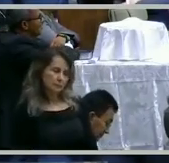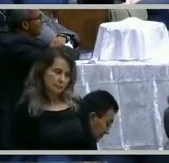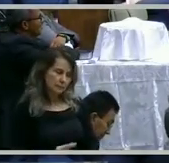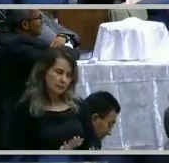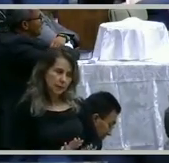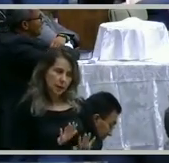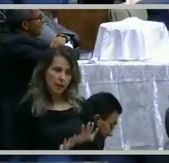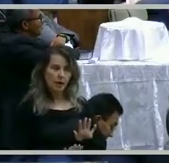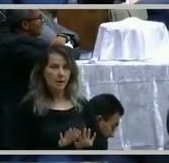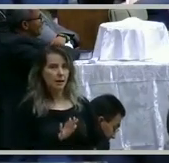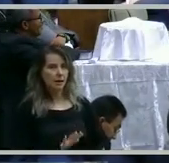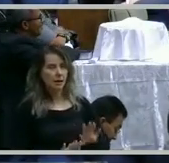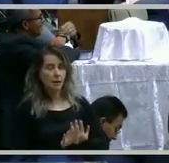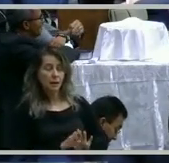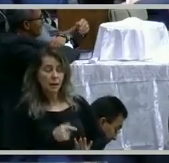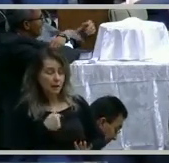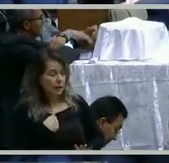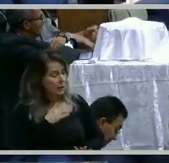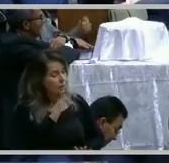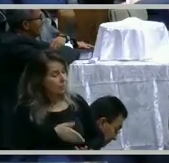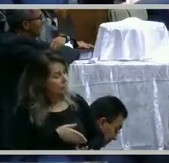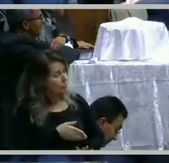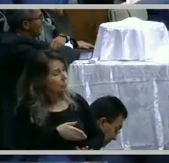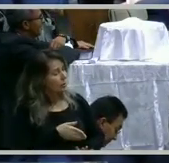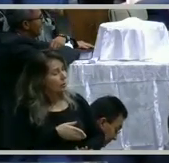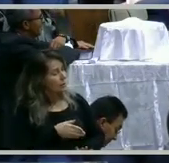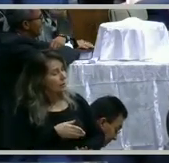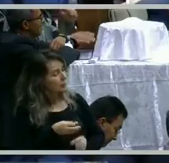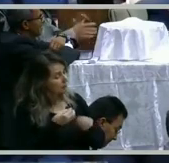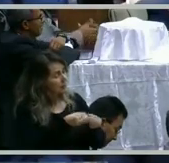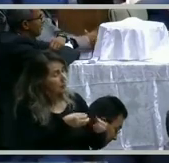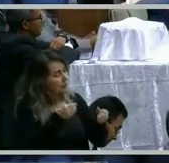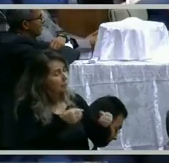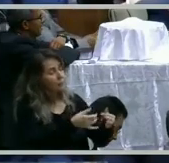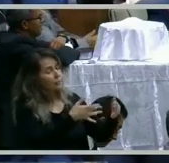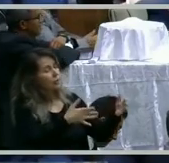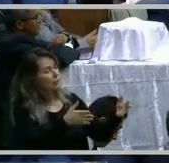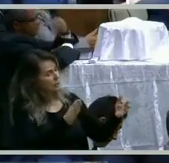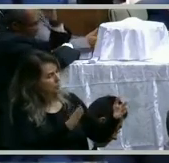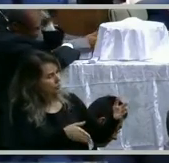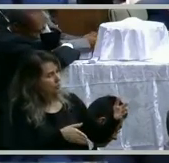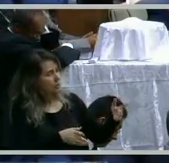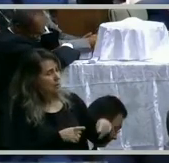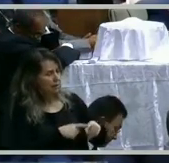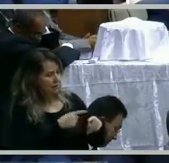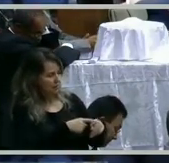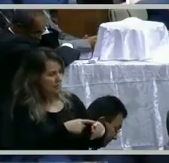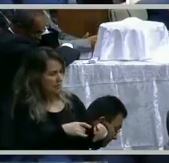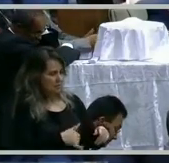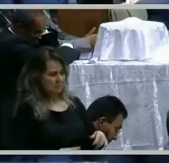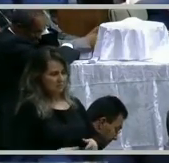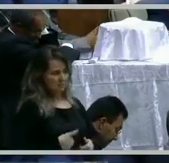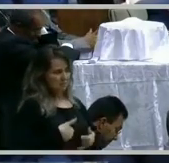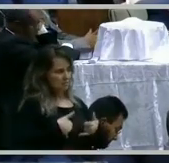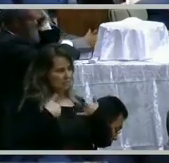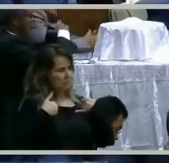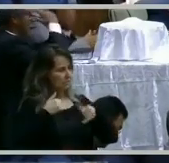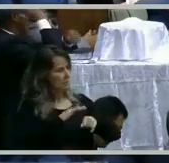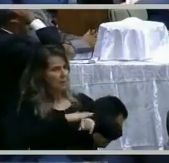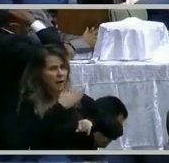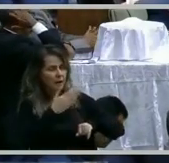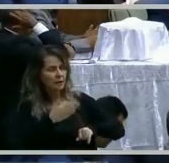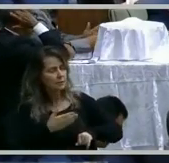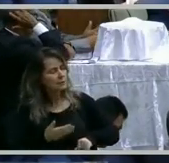Eu já fiz você, estrela. Você tem seu brilho. E está querendo passar do outro. Fique na sua. Você quer